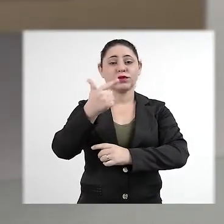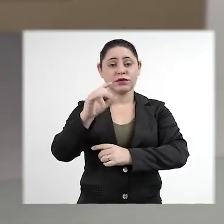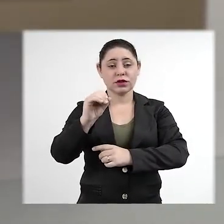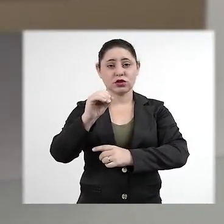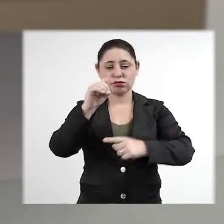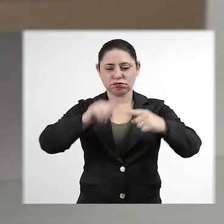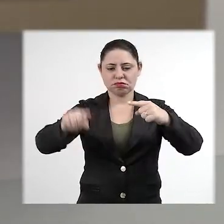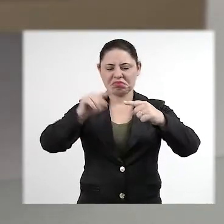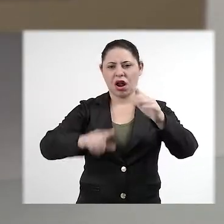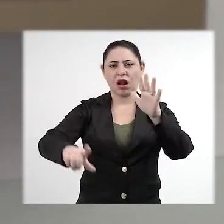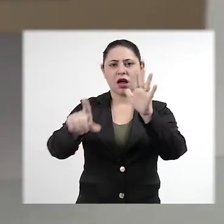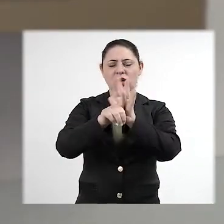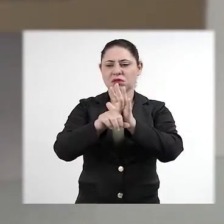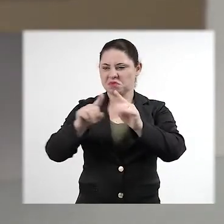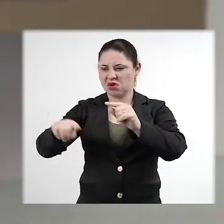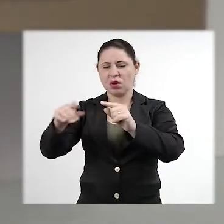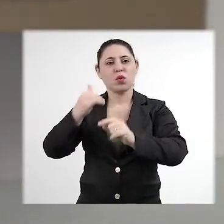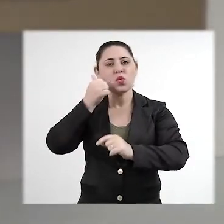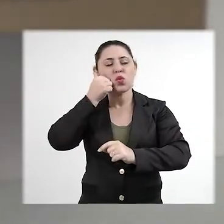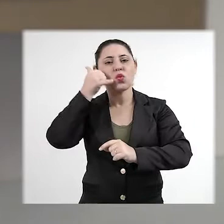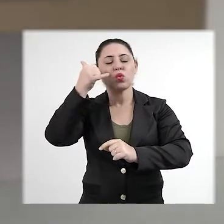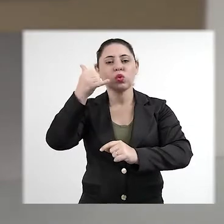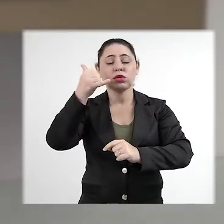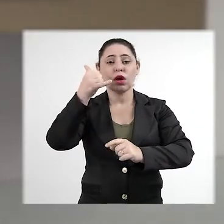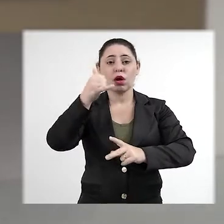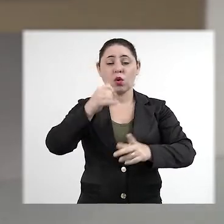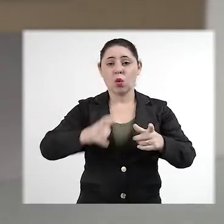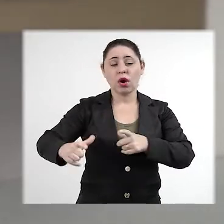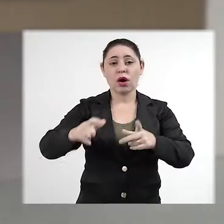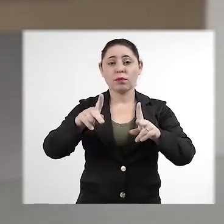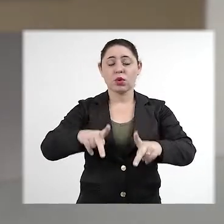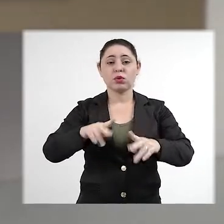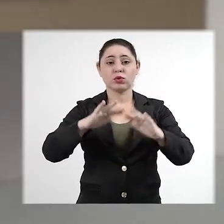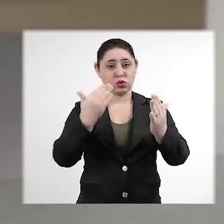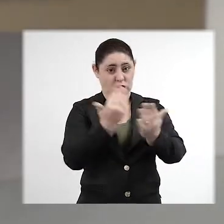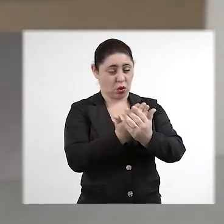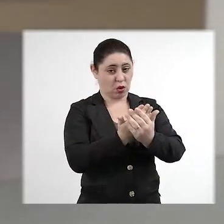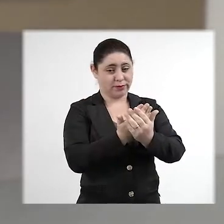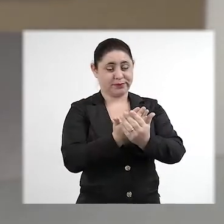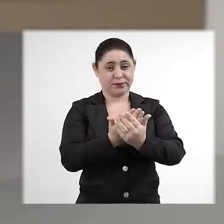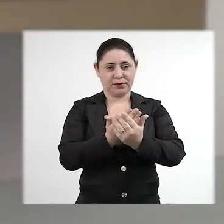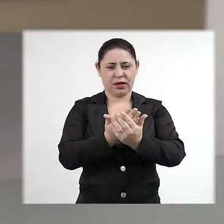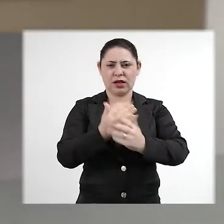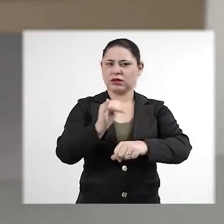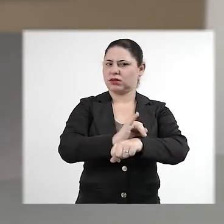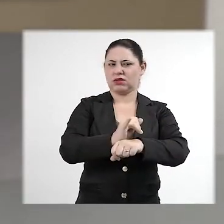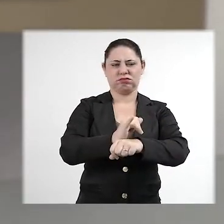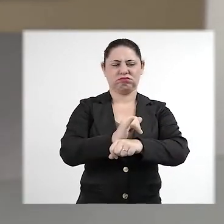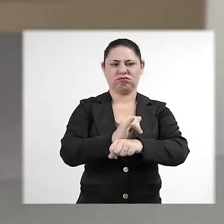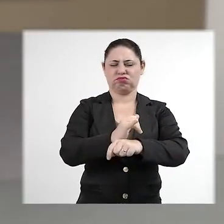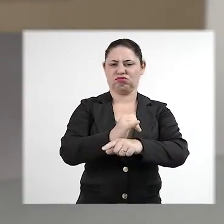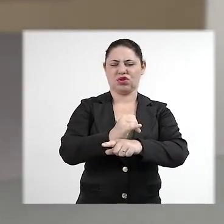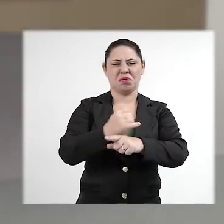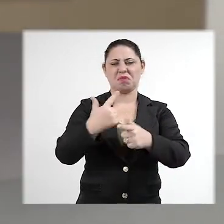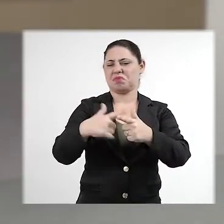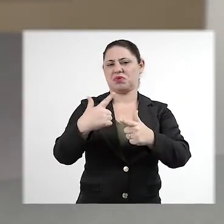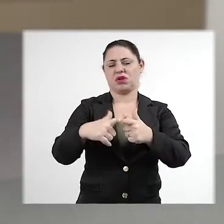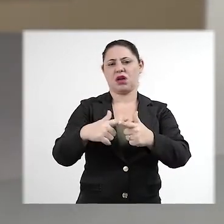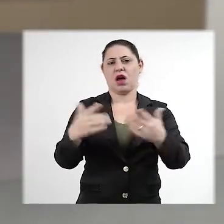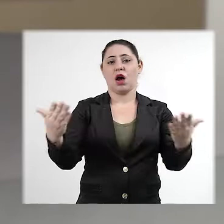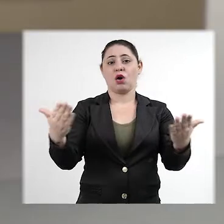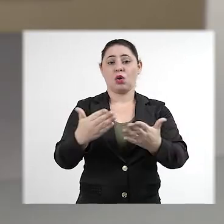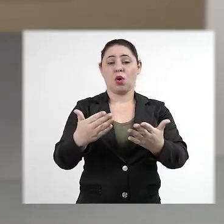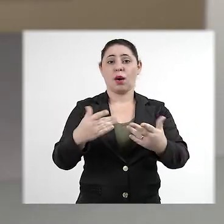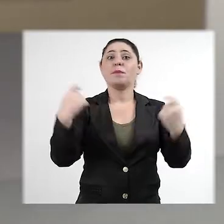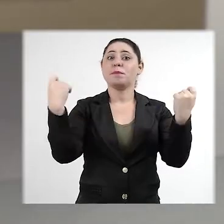2020 foi a extinção da lei que proibia o uso de celular em locais públicos, como escolas. A medida não faz mais